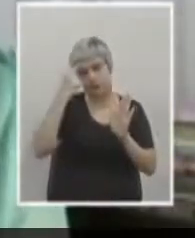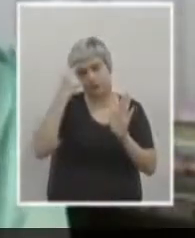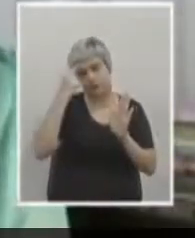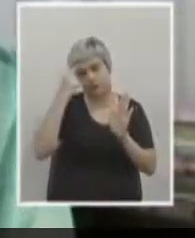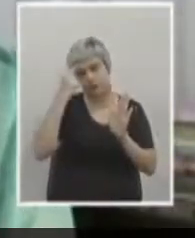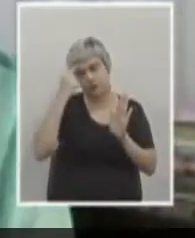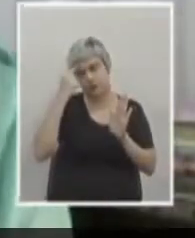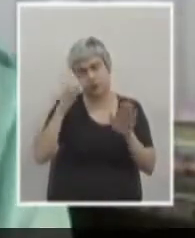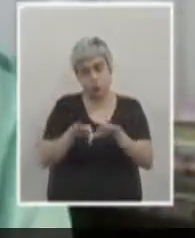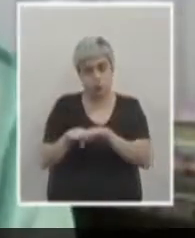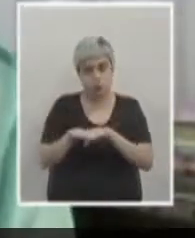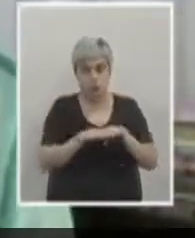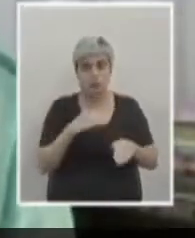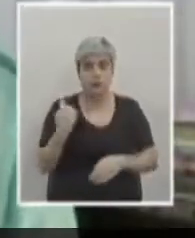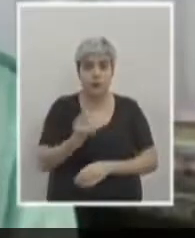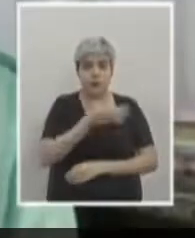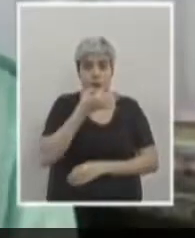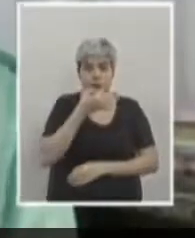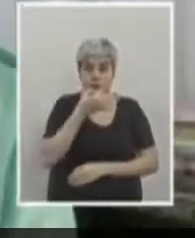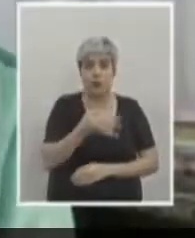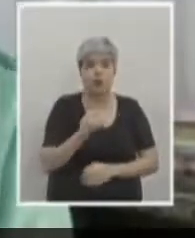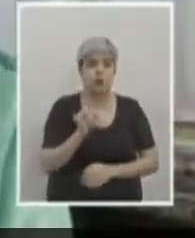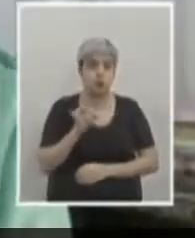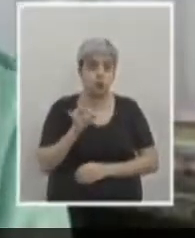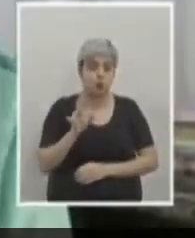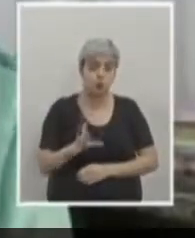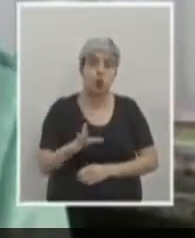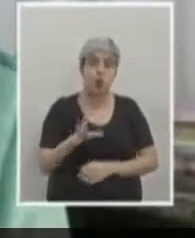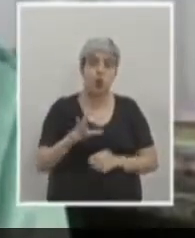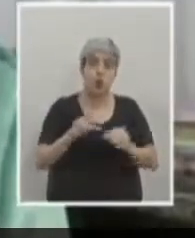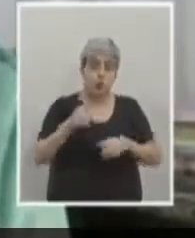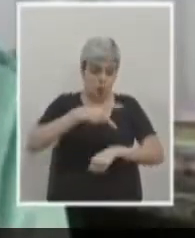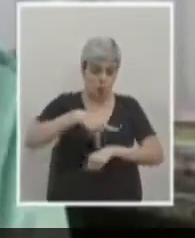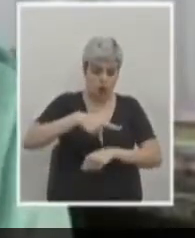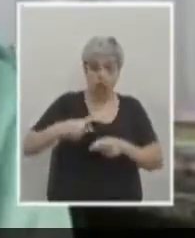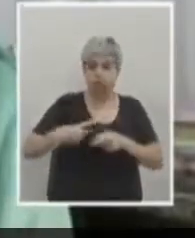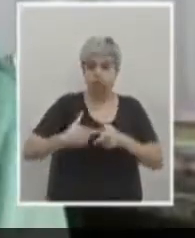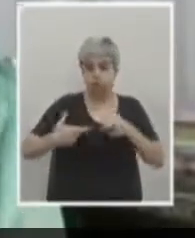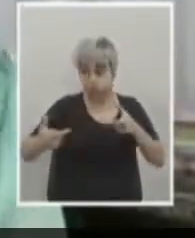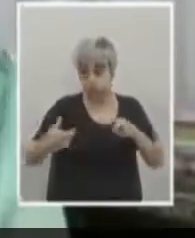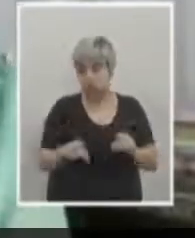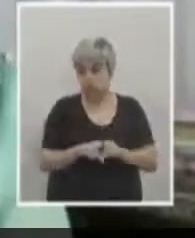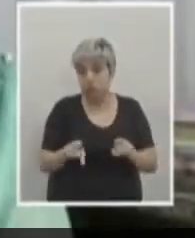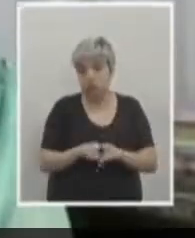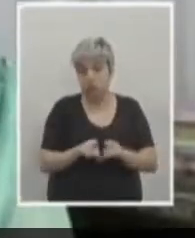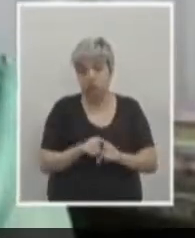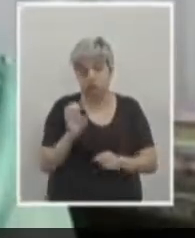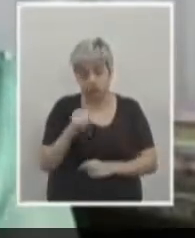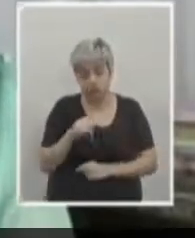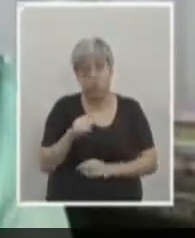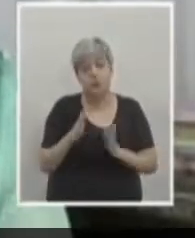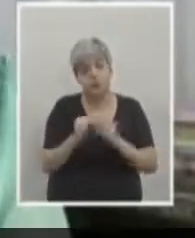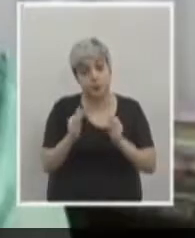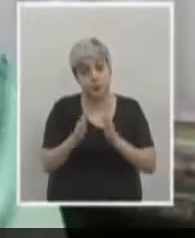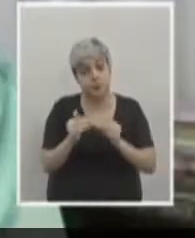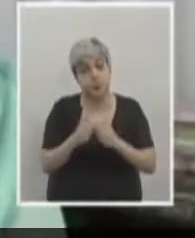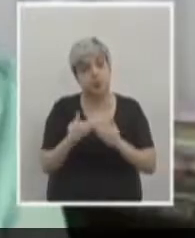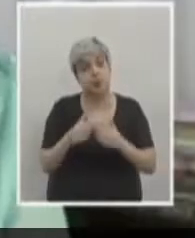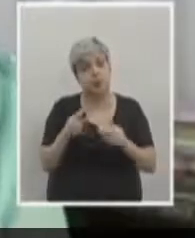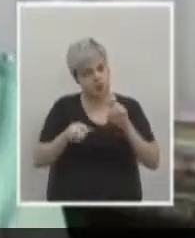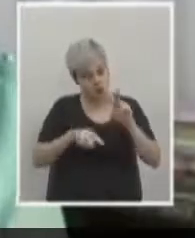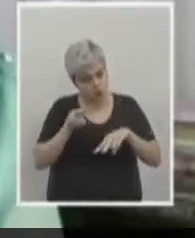gente queria propor não só a extensão, aproveitar o efetivo em extensão de carga horária, que é previsto em lei, eu repito, eu peço que analisem com carinho